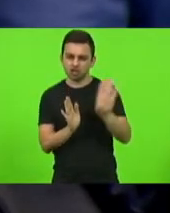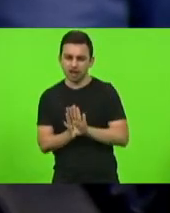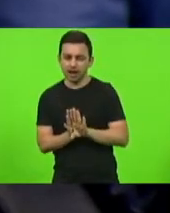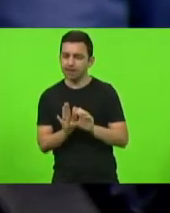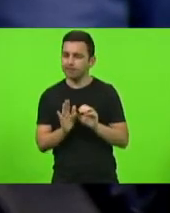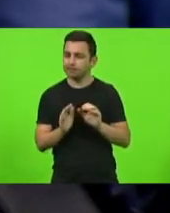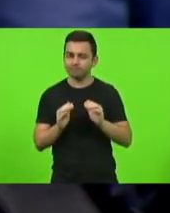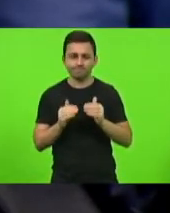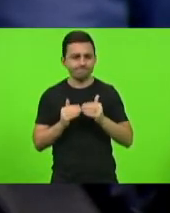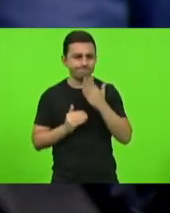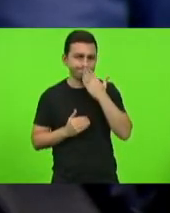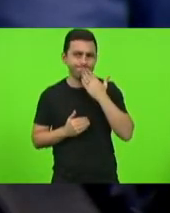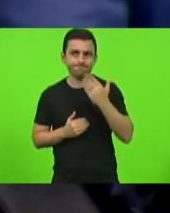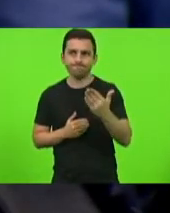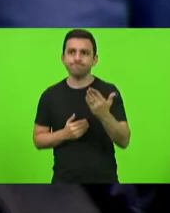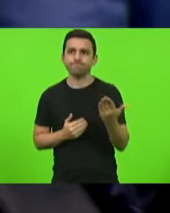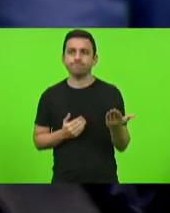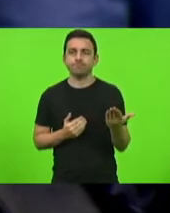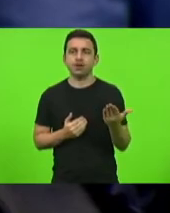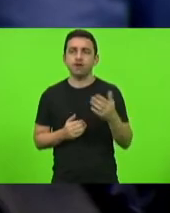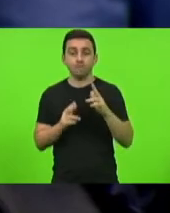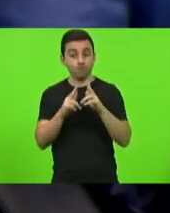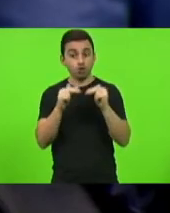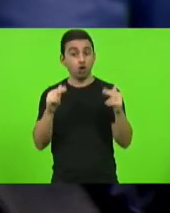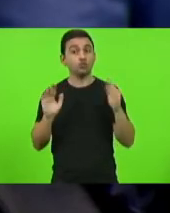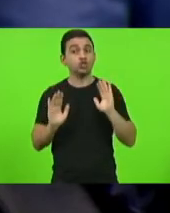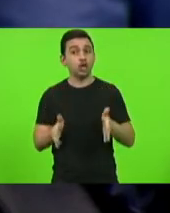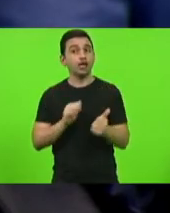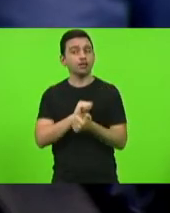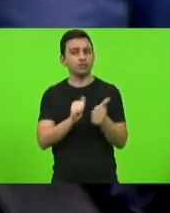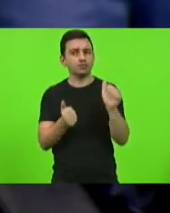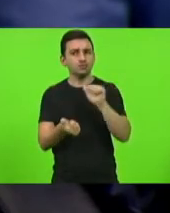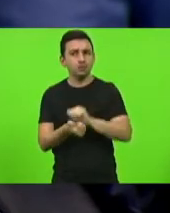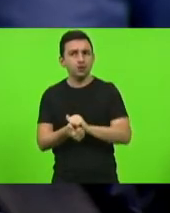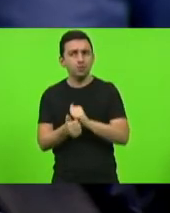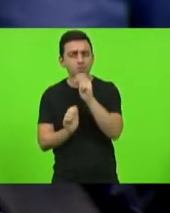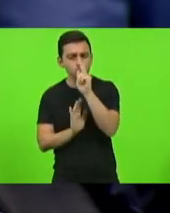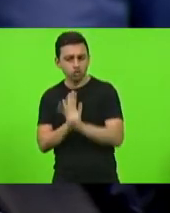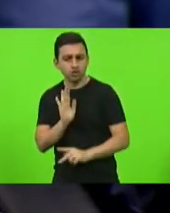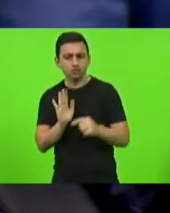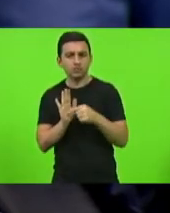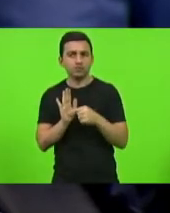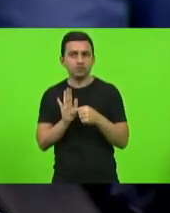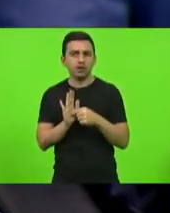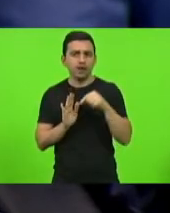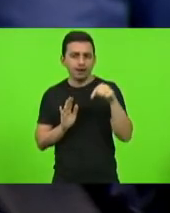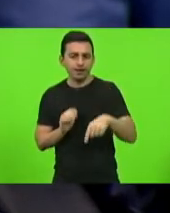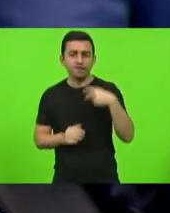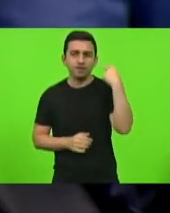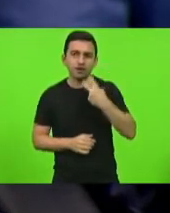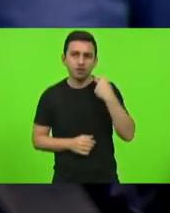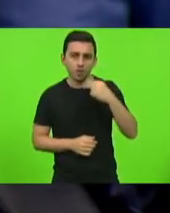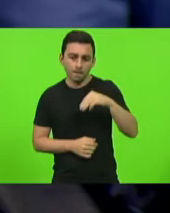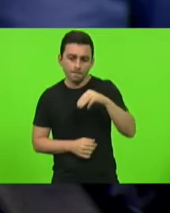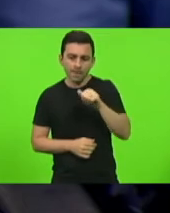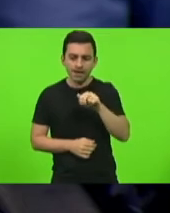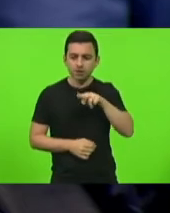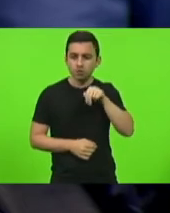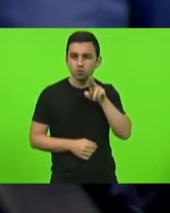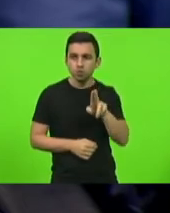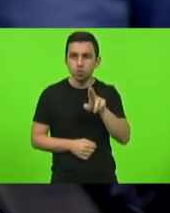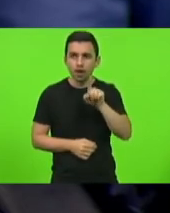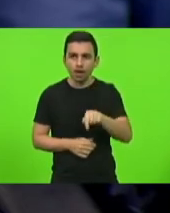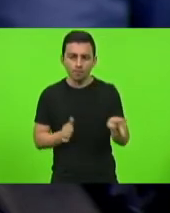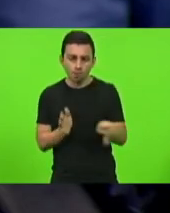frente. Florianópolis já se adaptou, foi um projeto encampado aqui na cidade pela vereadora Manu Vieira, do Partido Novo,